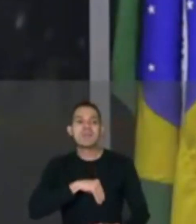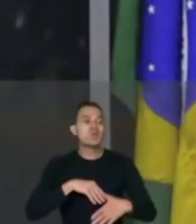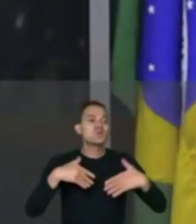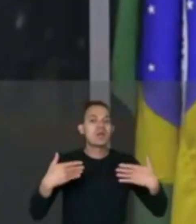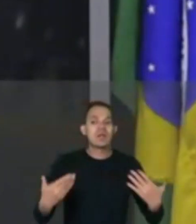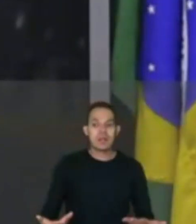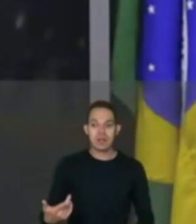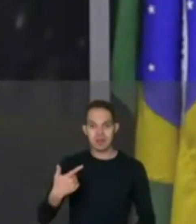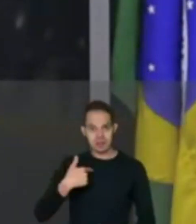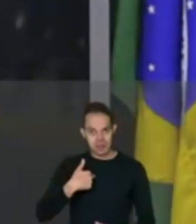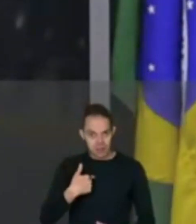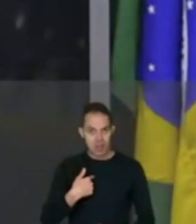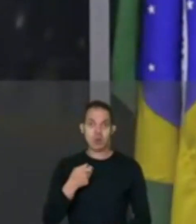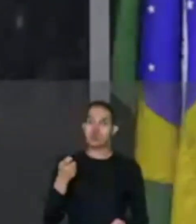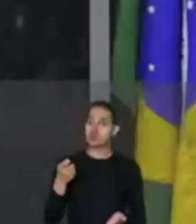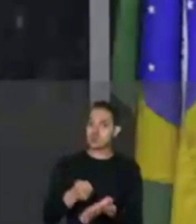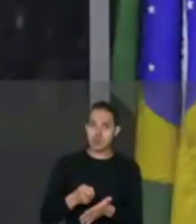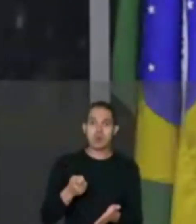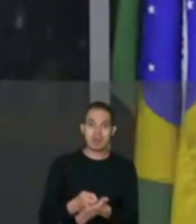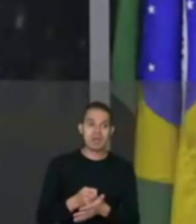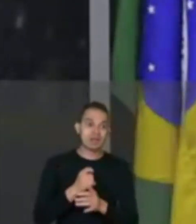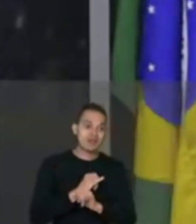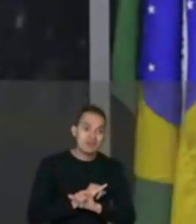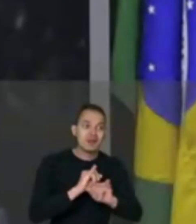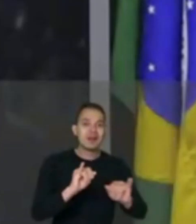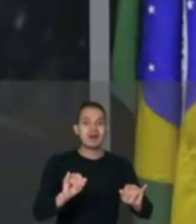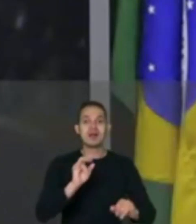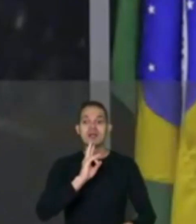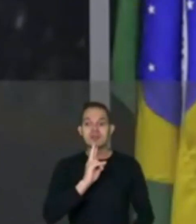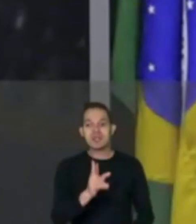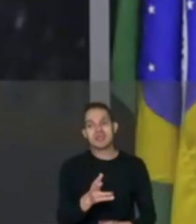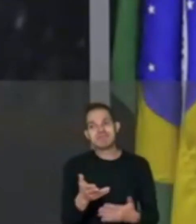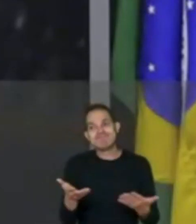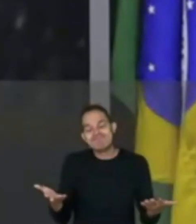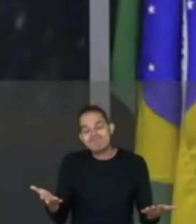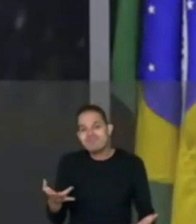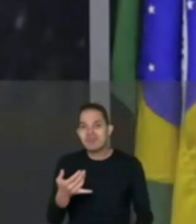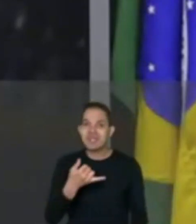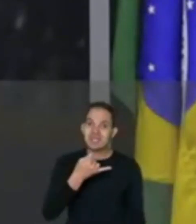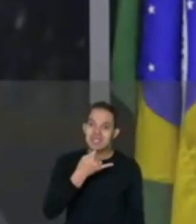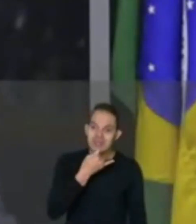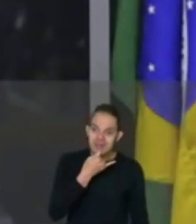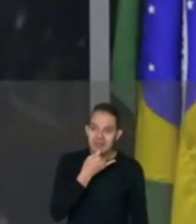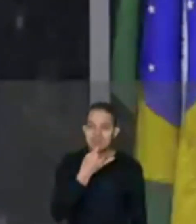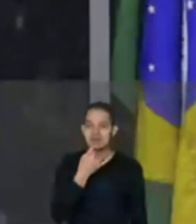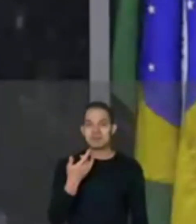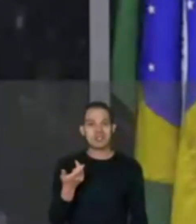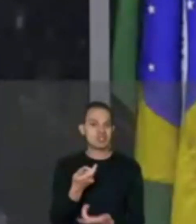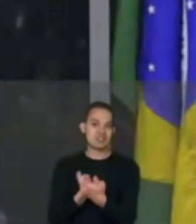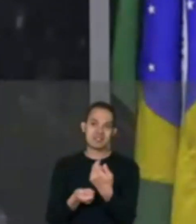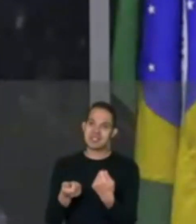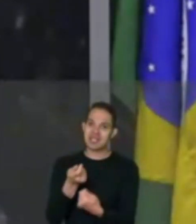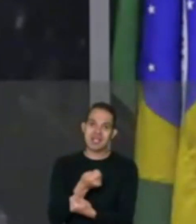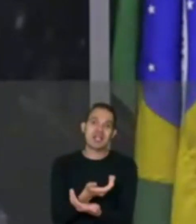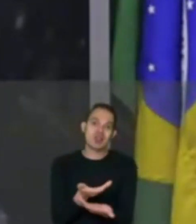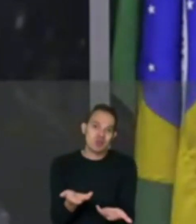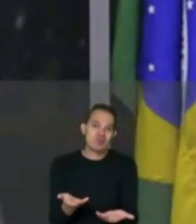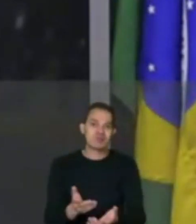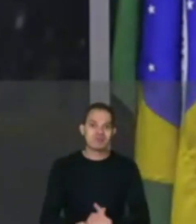sou obrigado a dizer que infelizmente foram enganados.